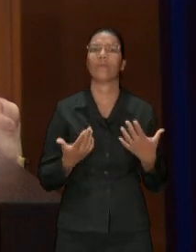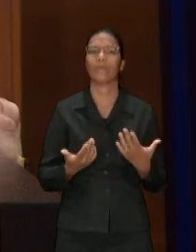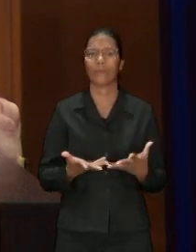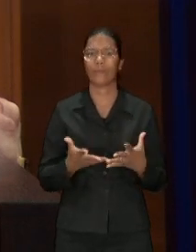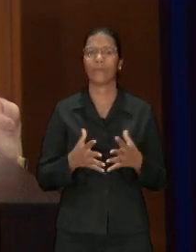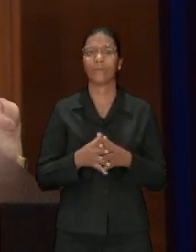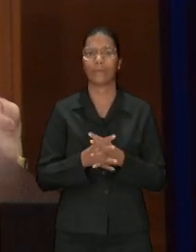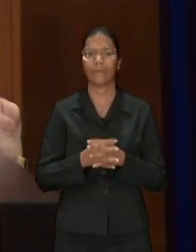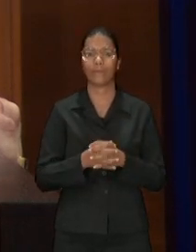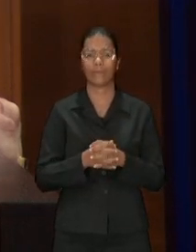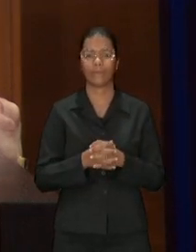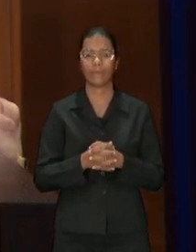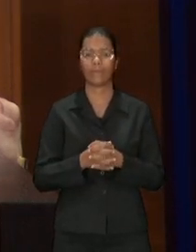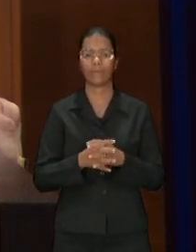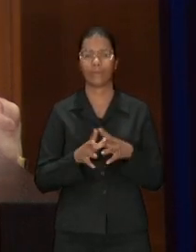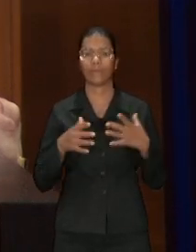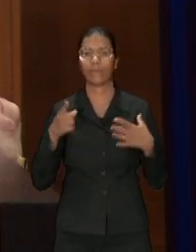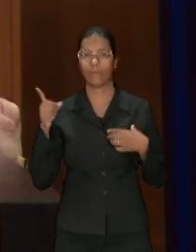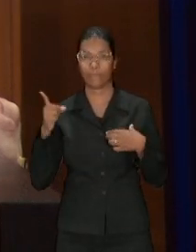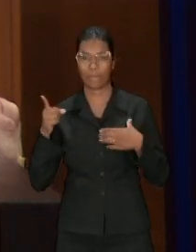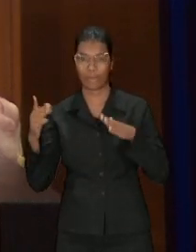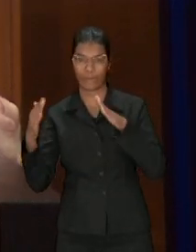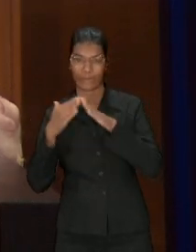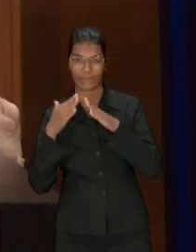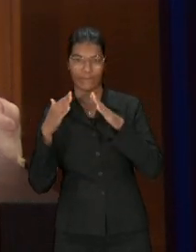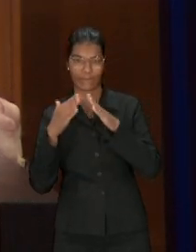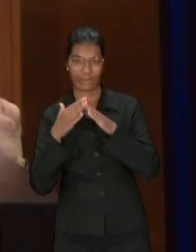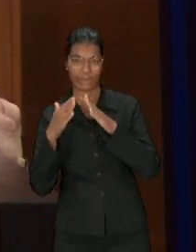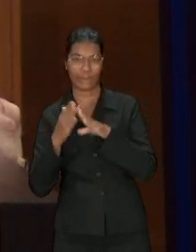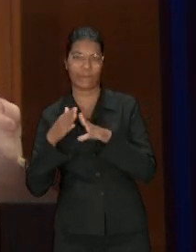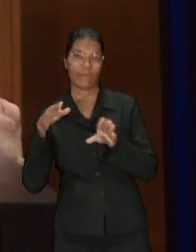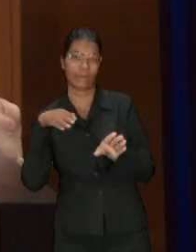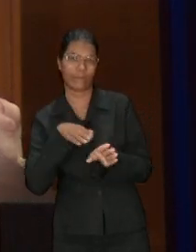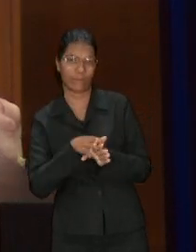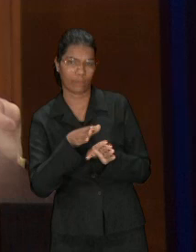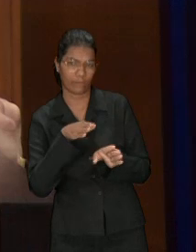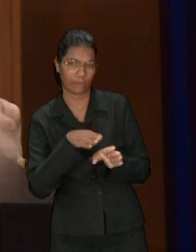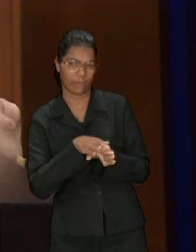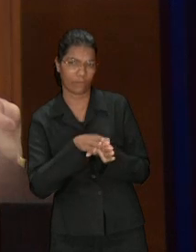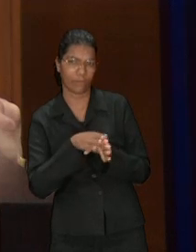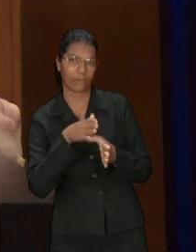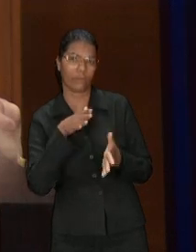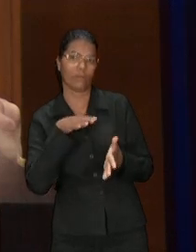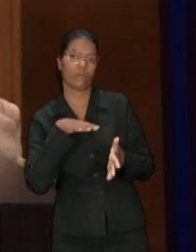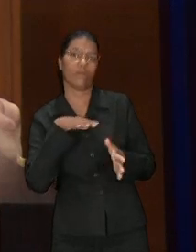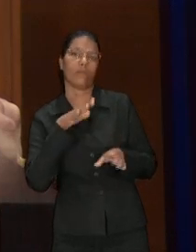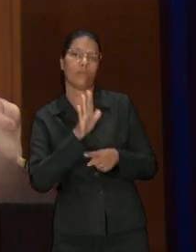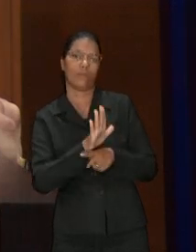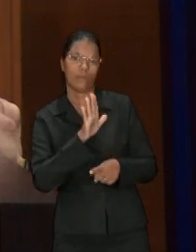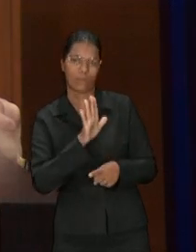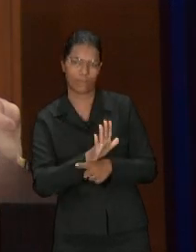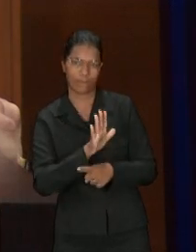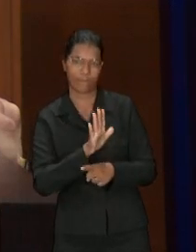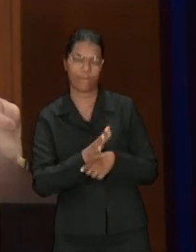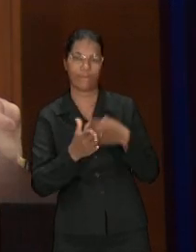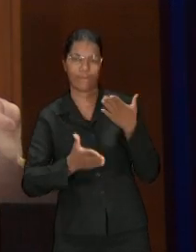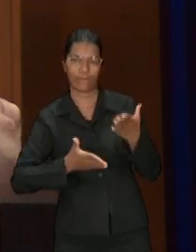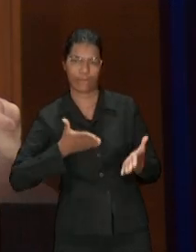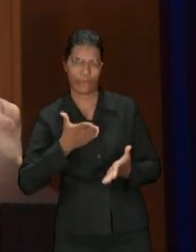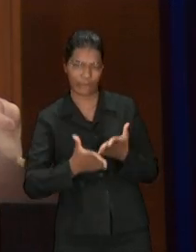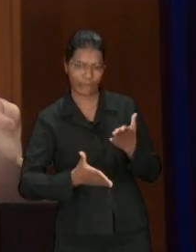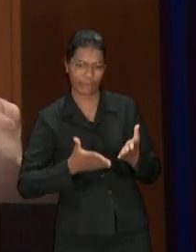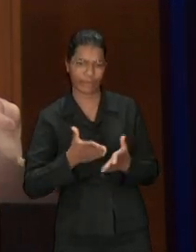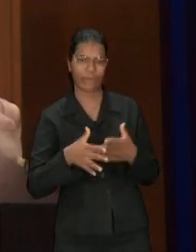de tratamento, de acolhimento a essa parcela tão importante da sociedade, que faz parte da realidade atual